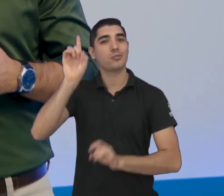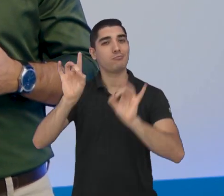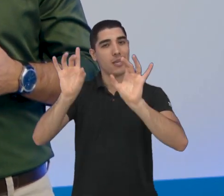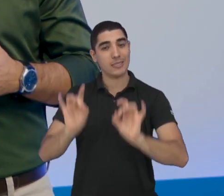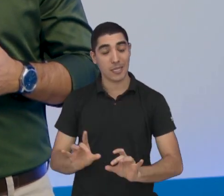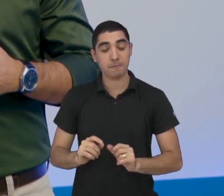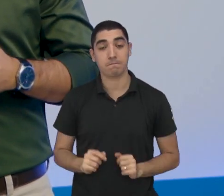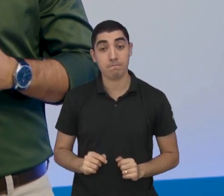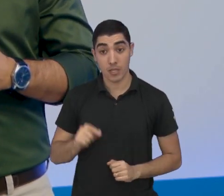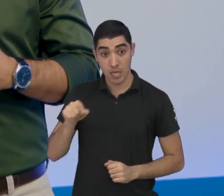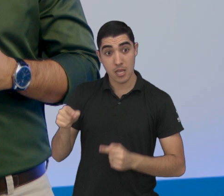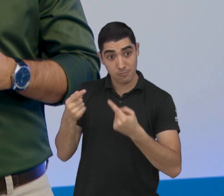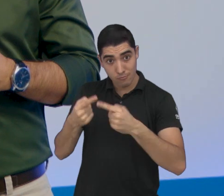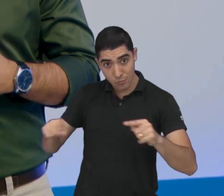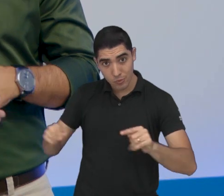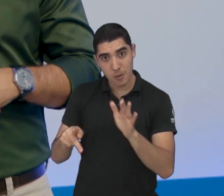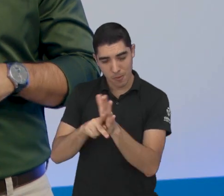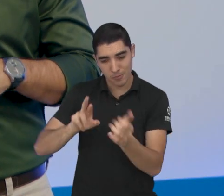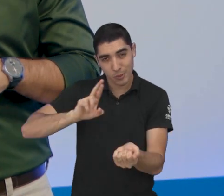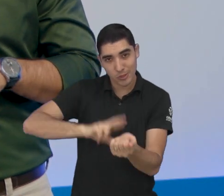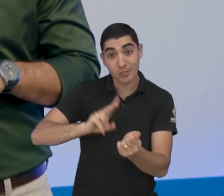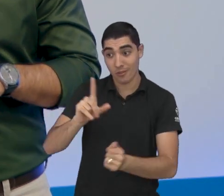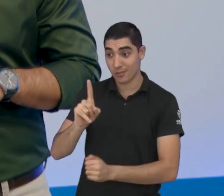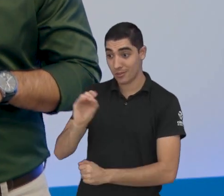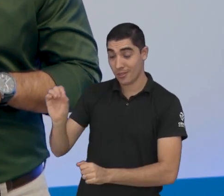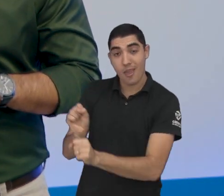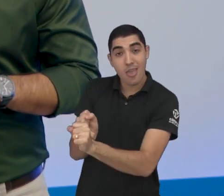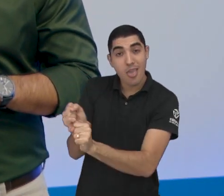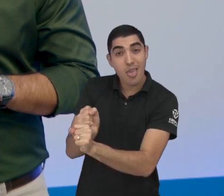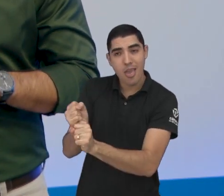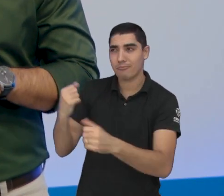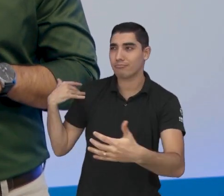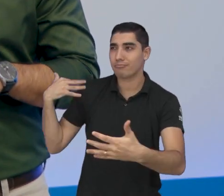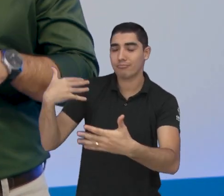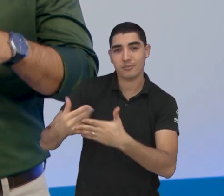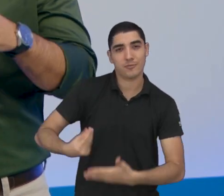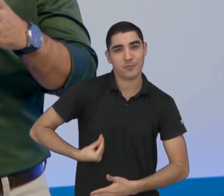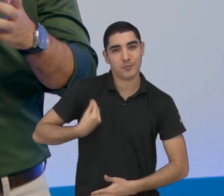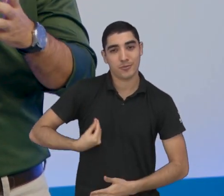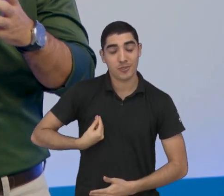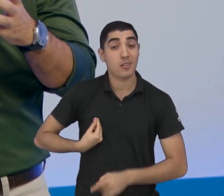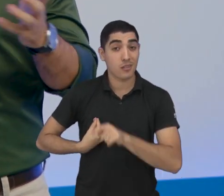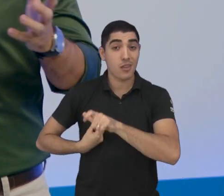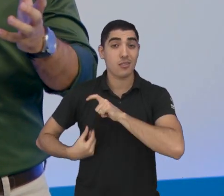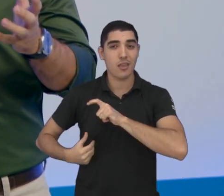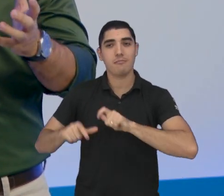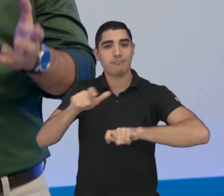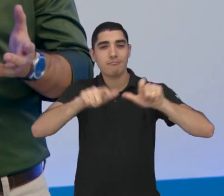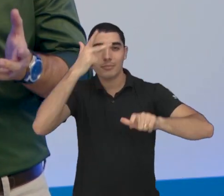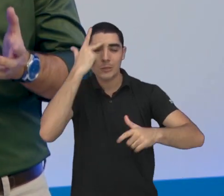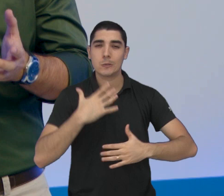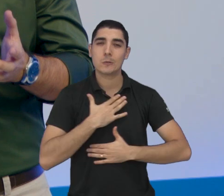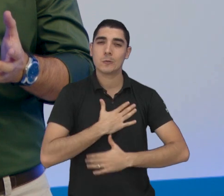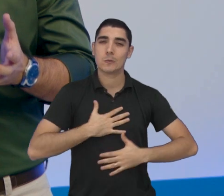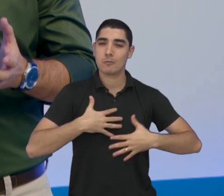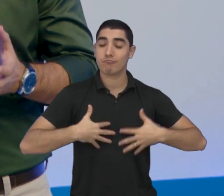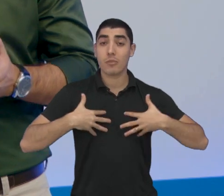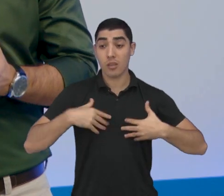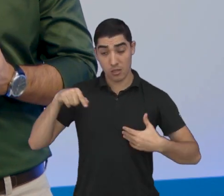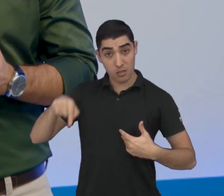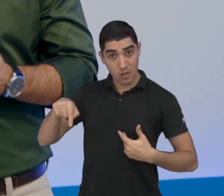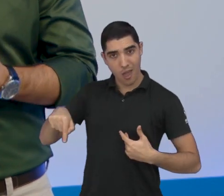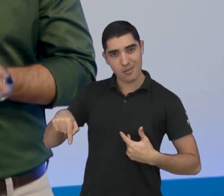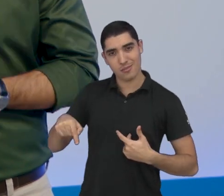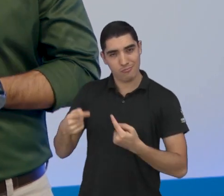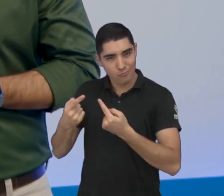do país, o choro tem mais de 100 anos de existência e ainda cativa e emociona muita gente. E nós